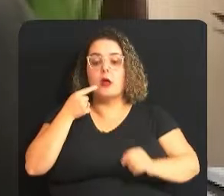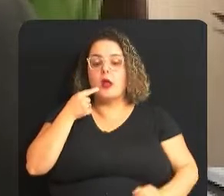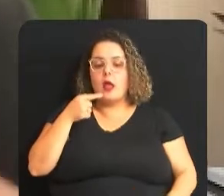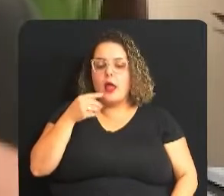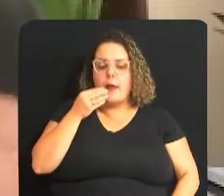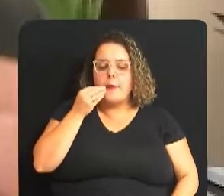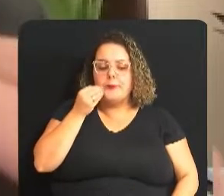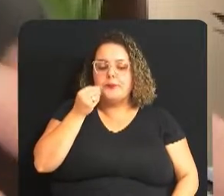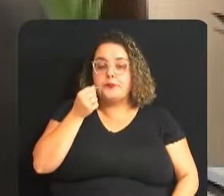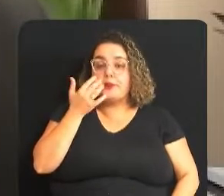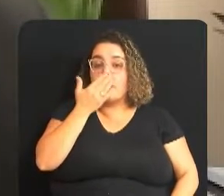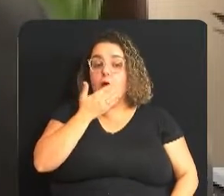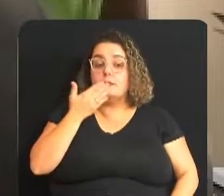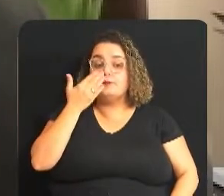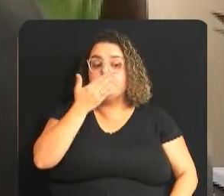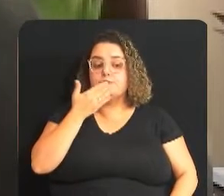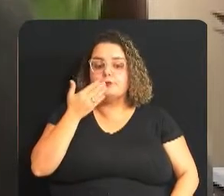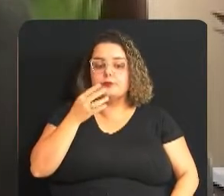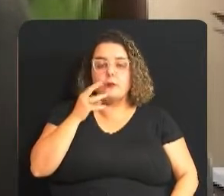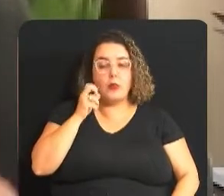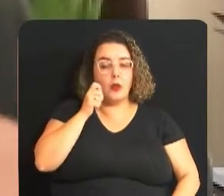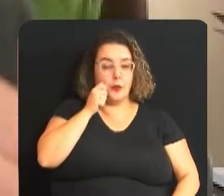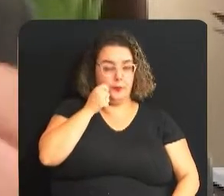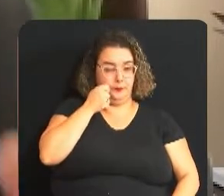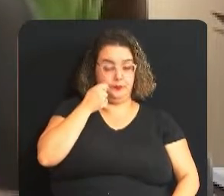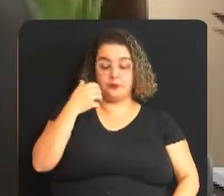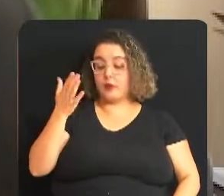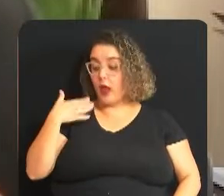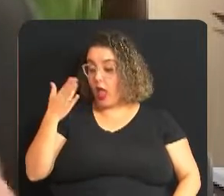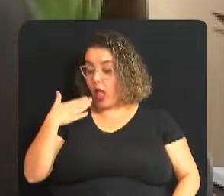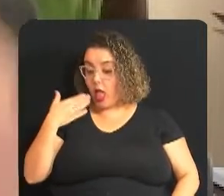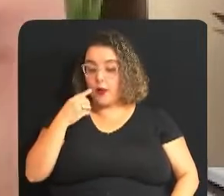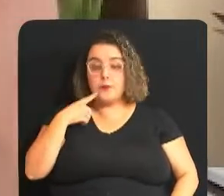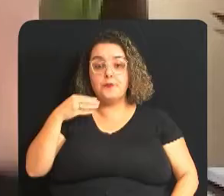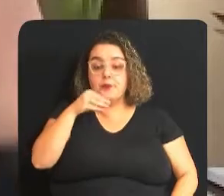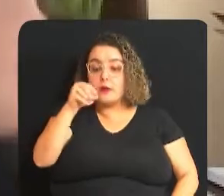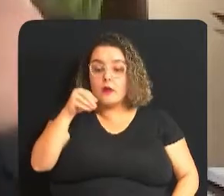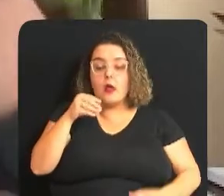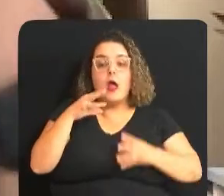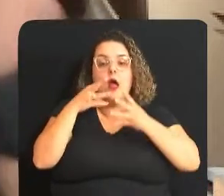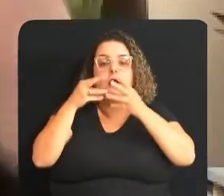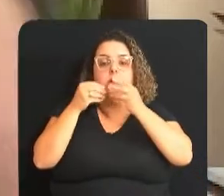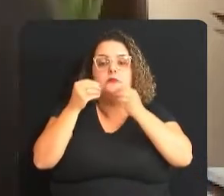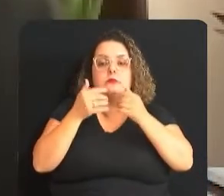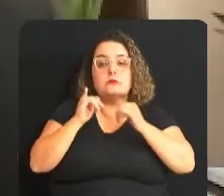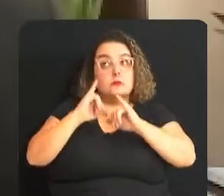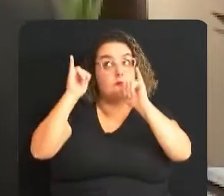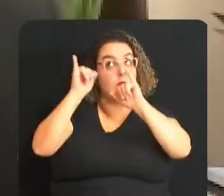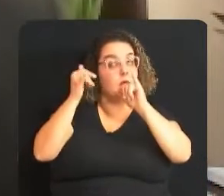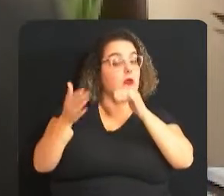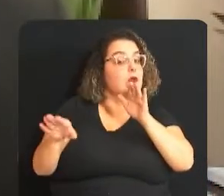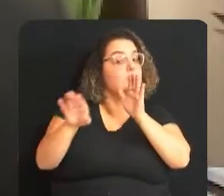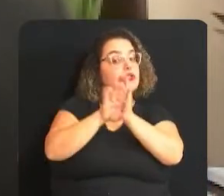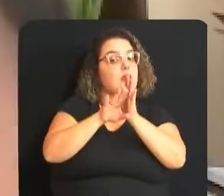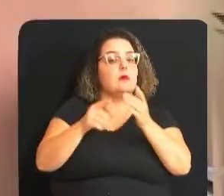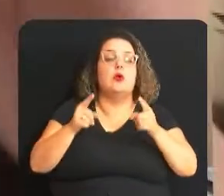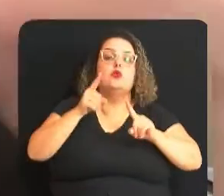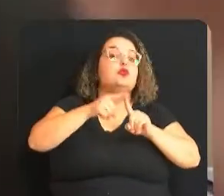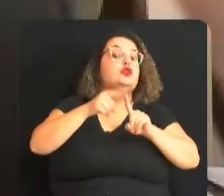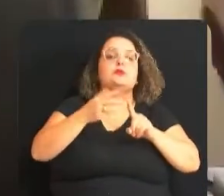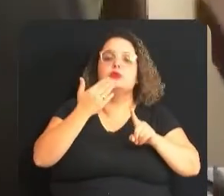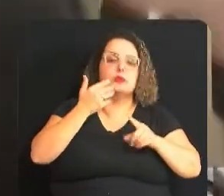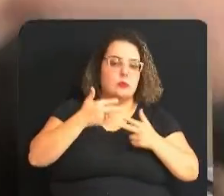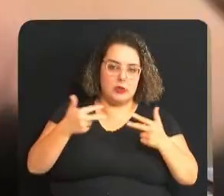o açúcar, o azedo, a pimenta, o sal, os sabores, ela avisa o cérebro, está chegando tal tipo de comida.